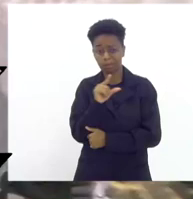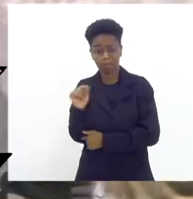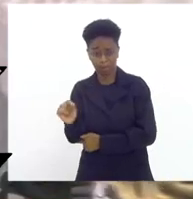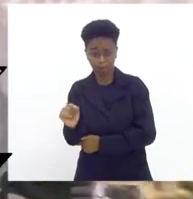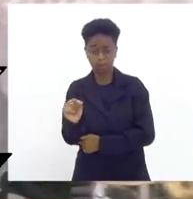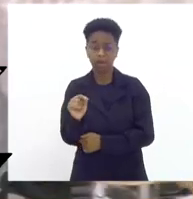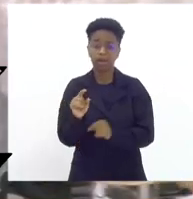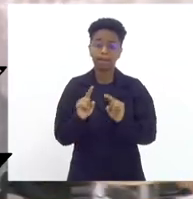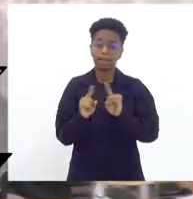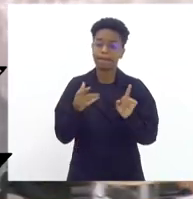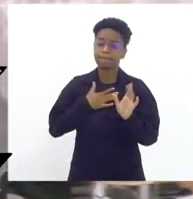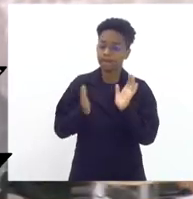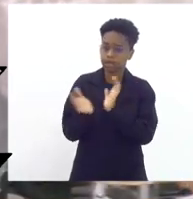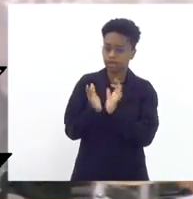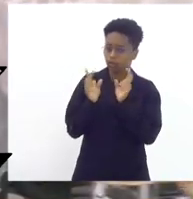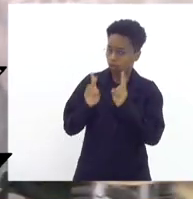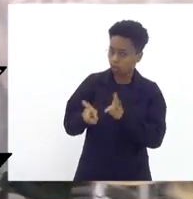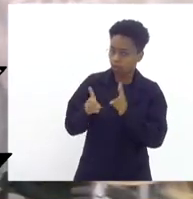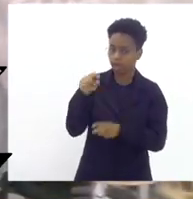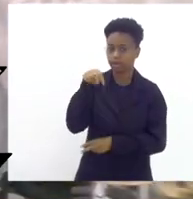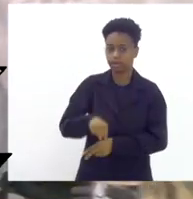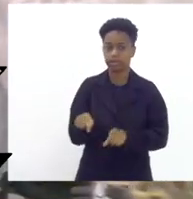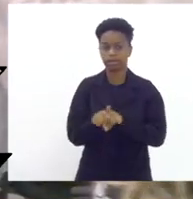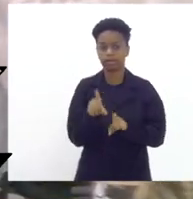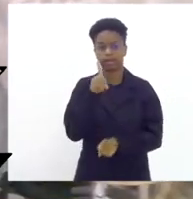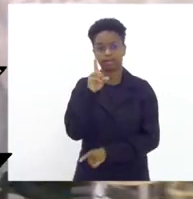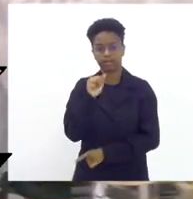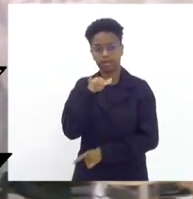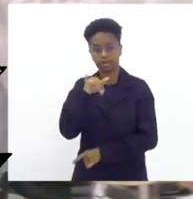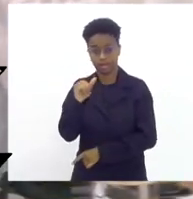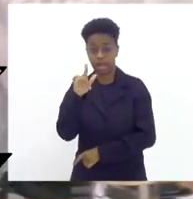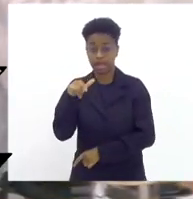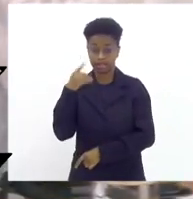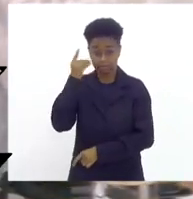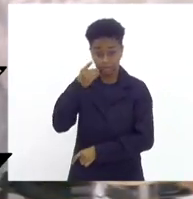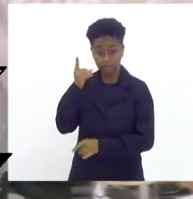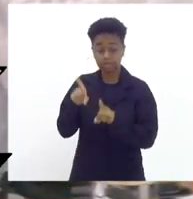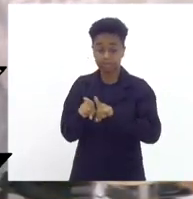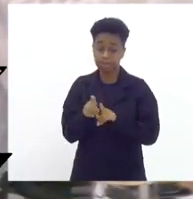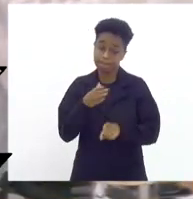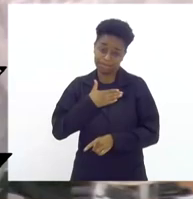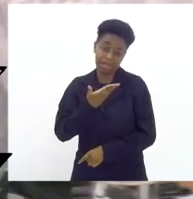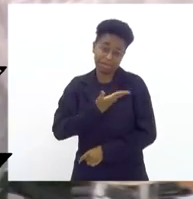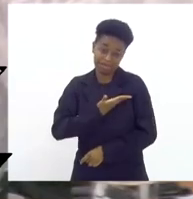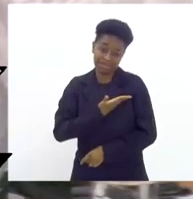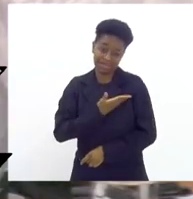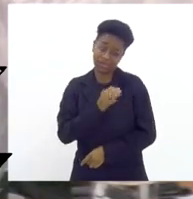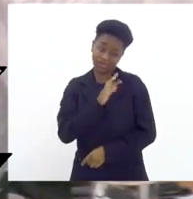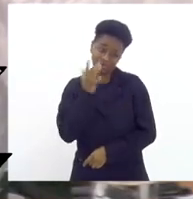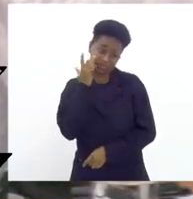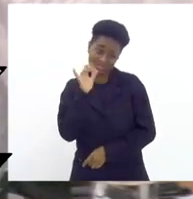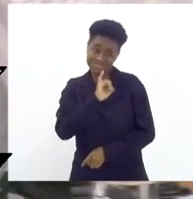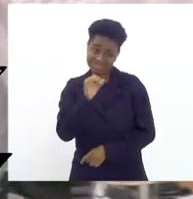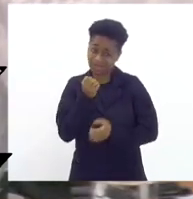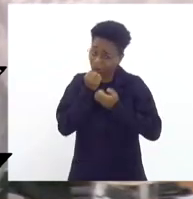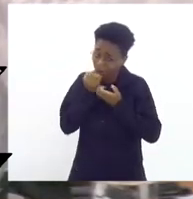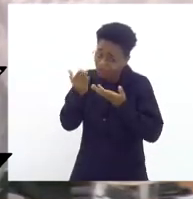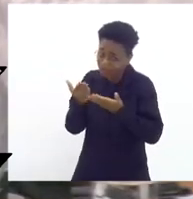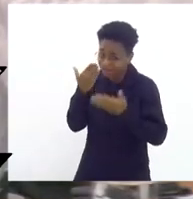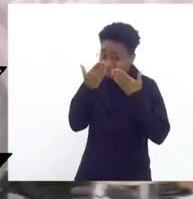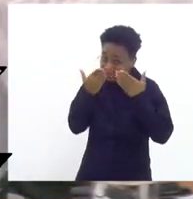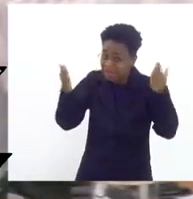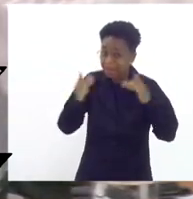minha equipe permanece aqui Dani Monteiro além de ser Deputado é minha amiga pessoal não sei se ela vai confessar isso publicamente mas é